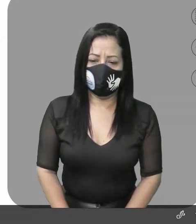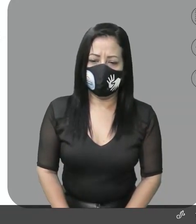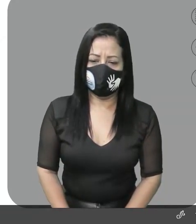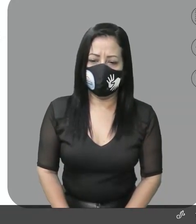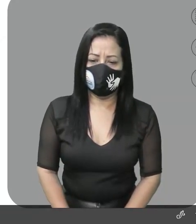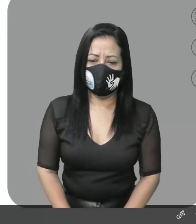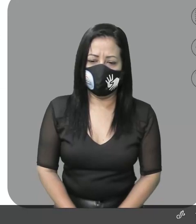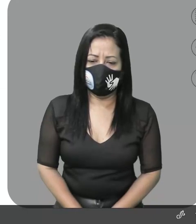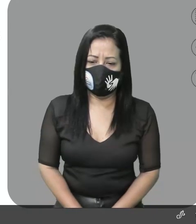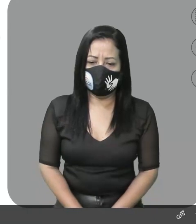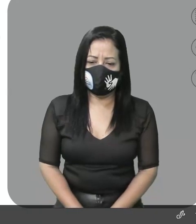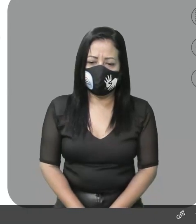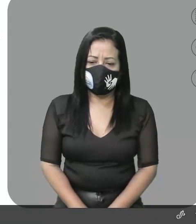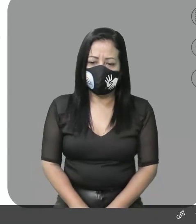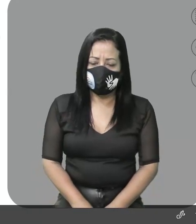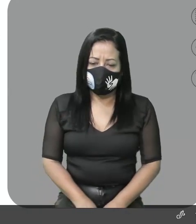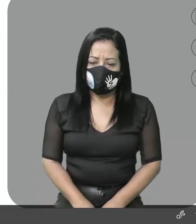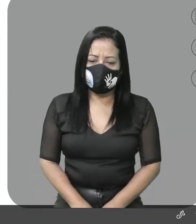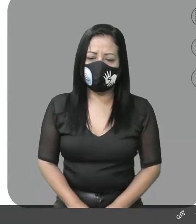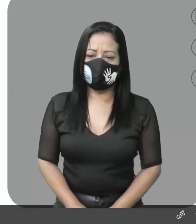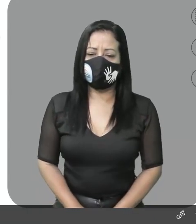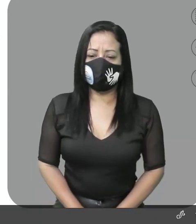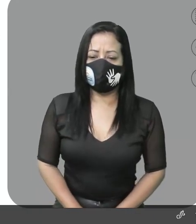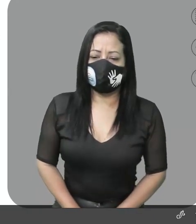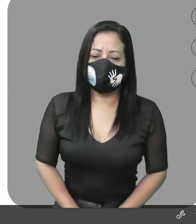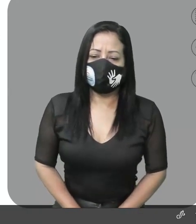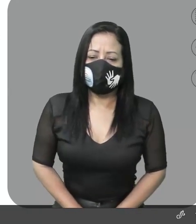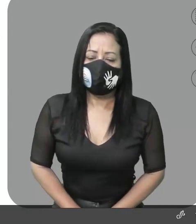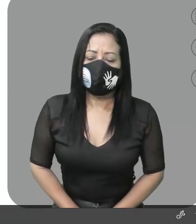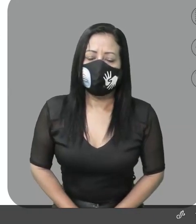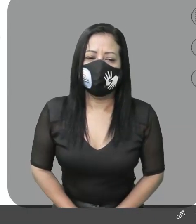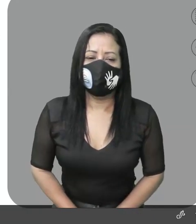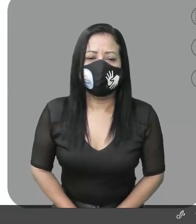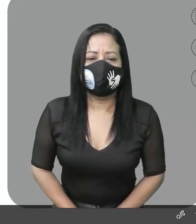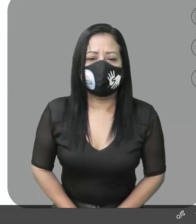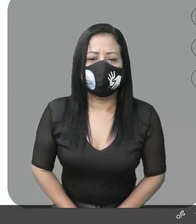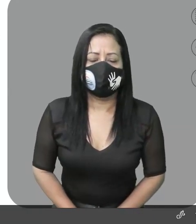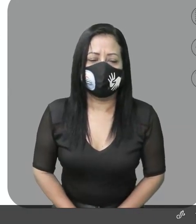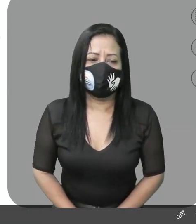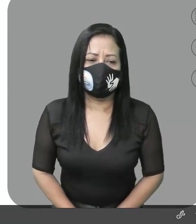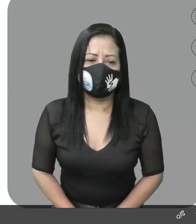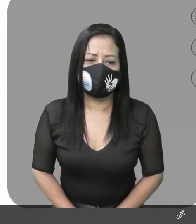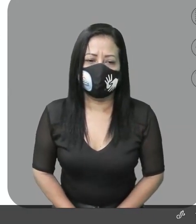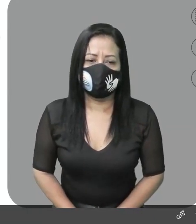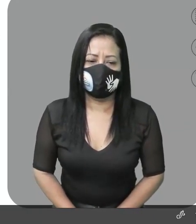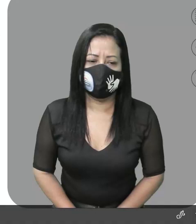que é um artigo, O Mundo Antigo, Economia e Sociedade,